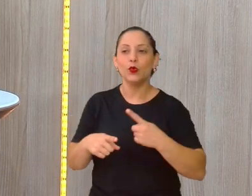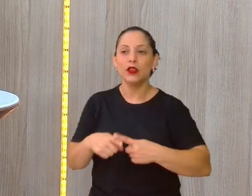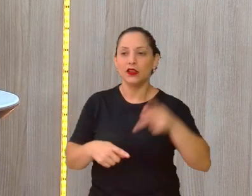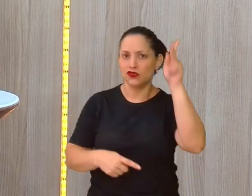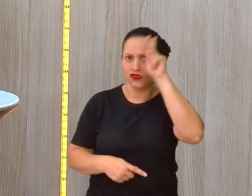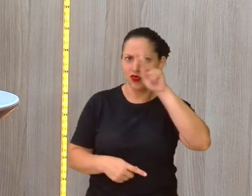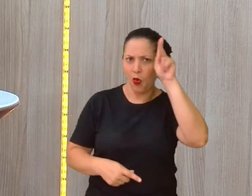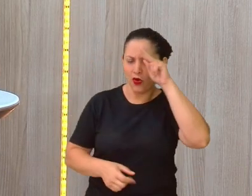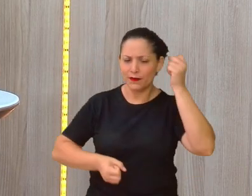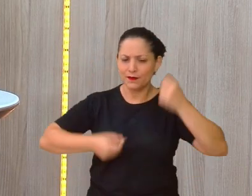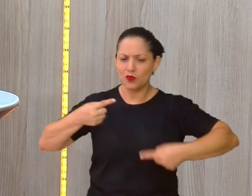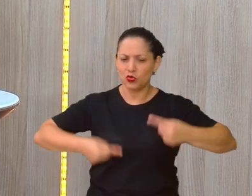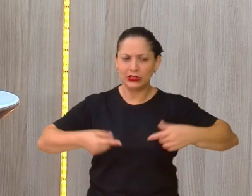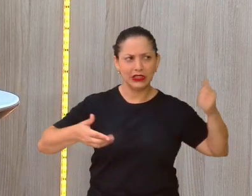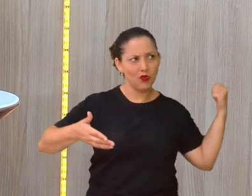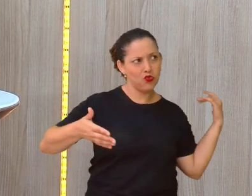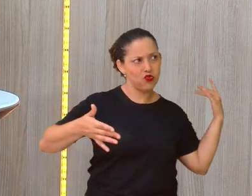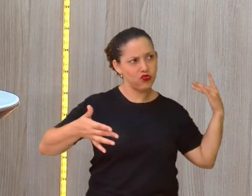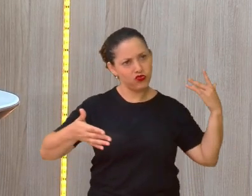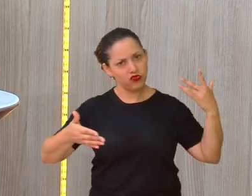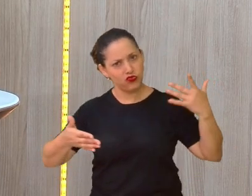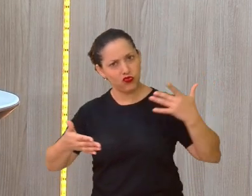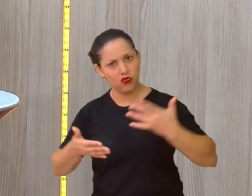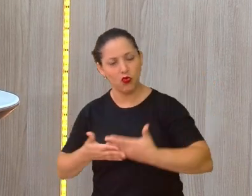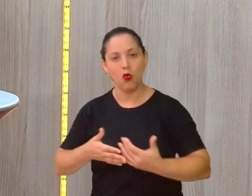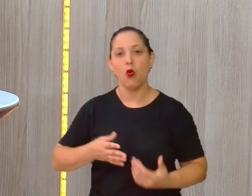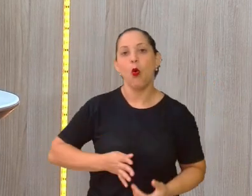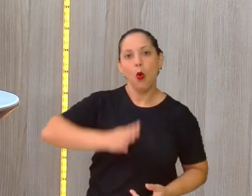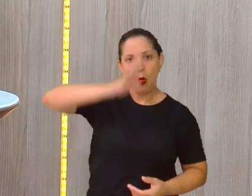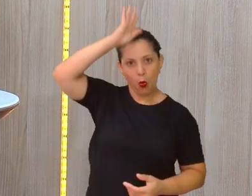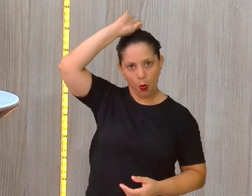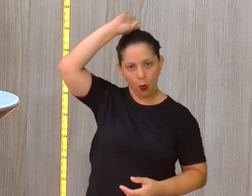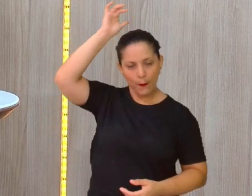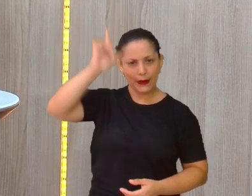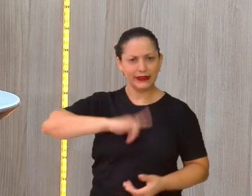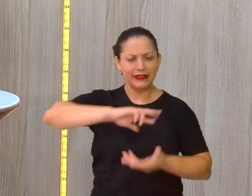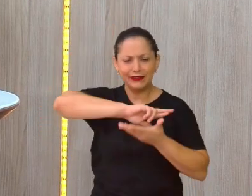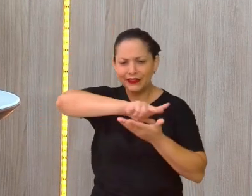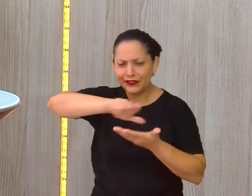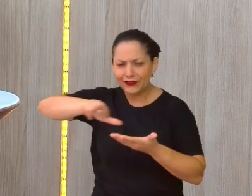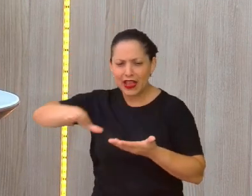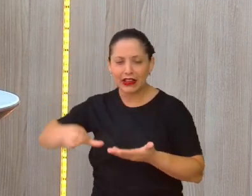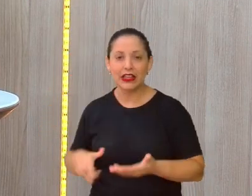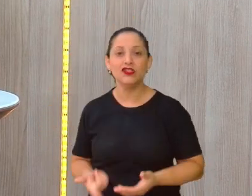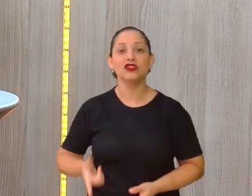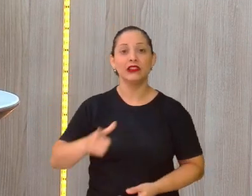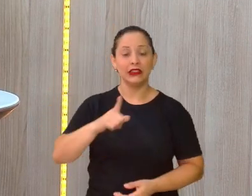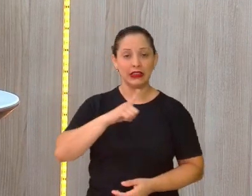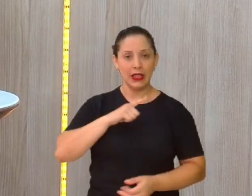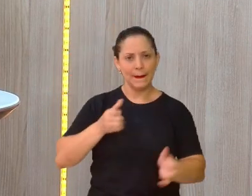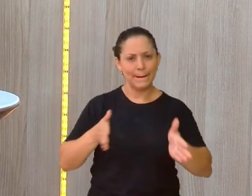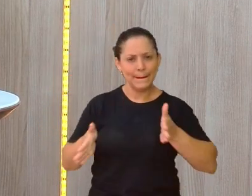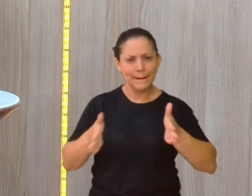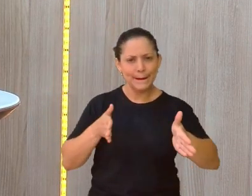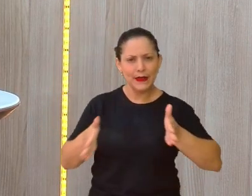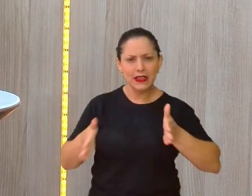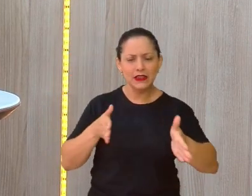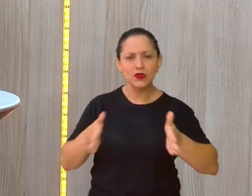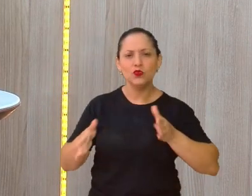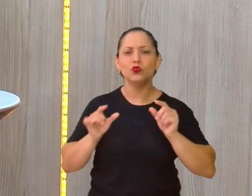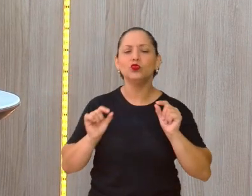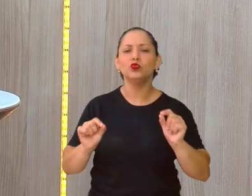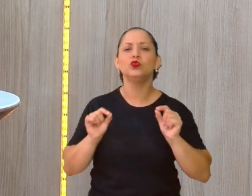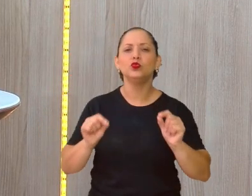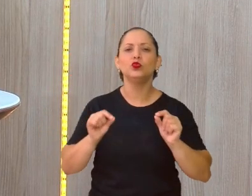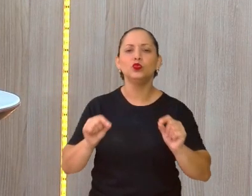aí política de Roma provou de vários tipos de regime, né? Monarquia, república. Exatamente. Império. Aqui, ó, como